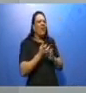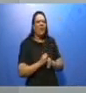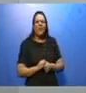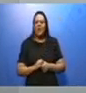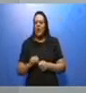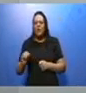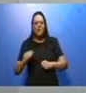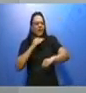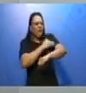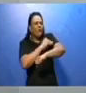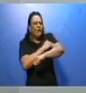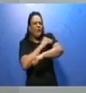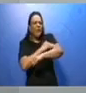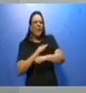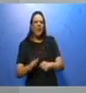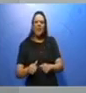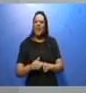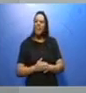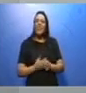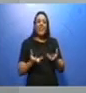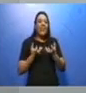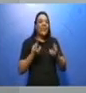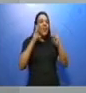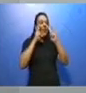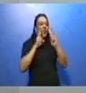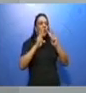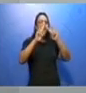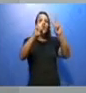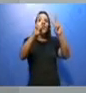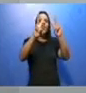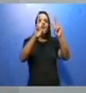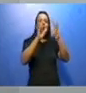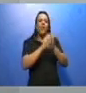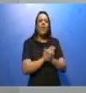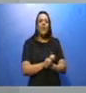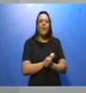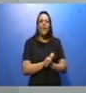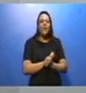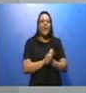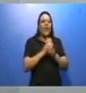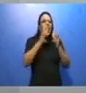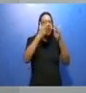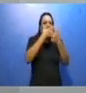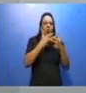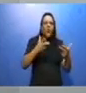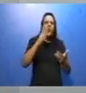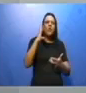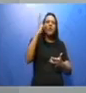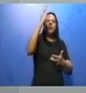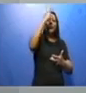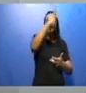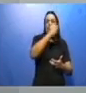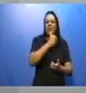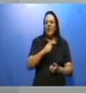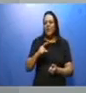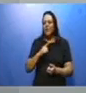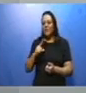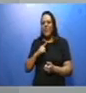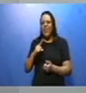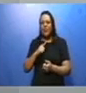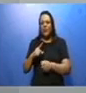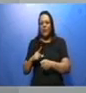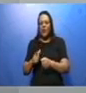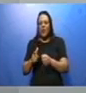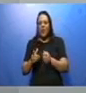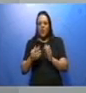ele estava perdendo esse momento. E ele falou, olha, não vou ver mais, ele está estragando tudo. Então tem uma quebra de expectativa aí,